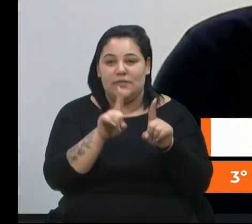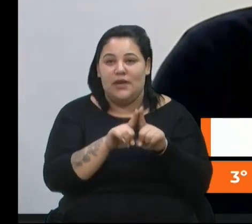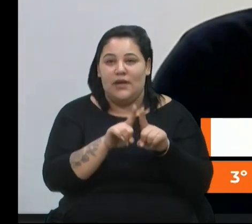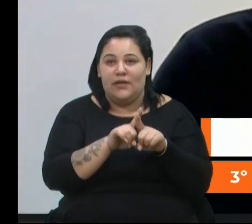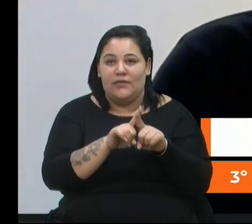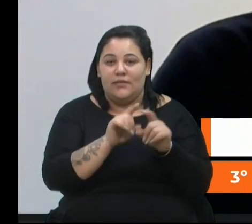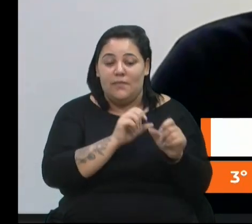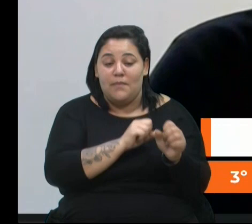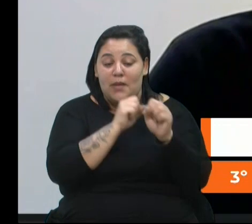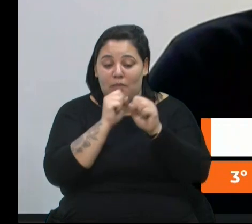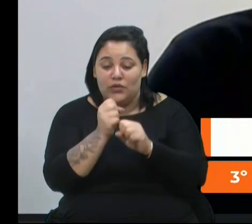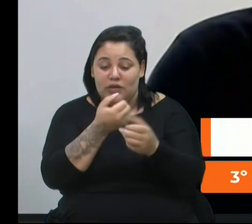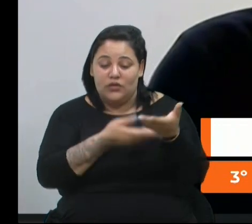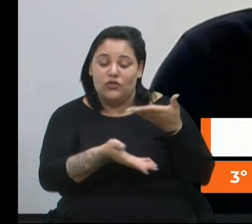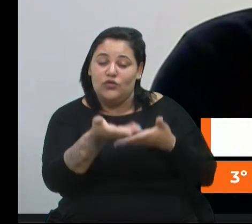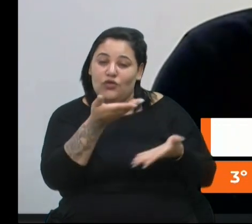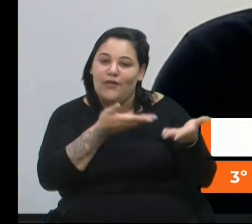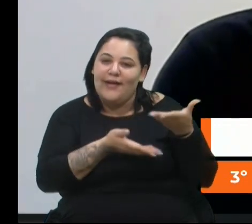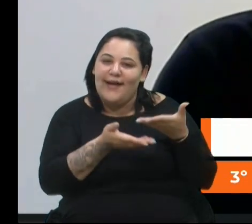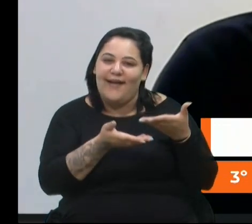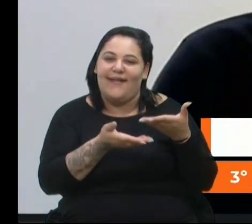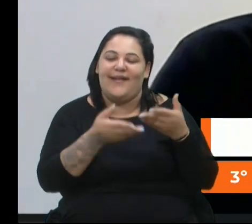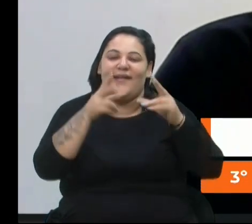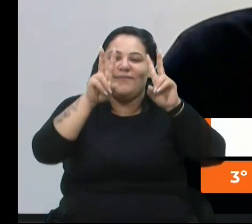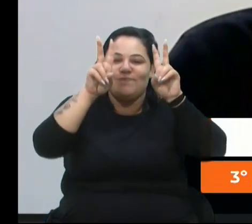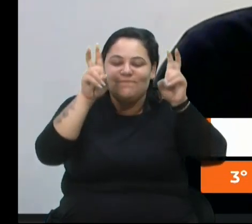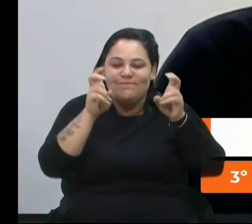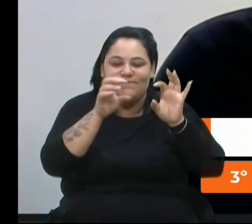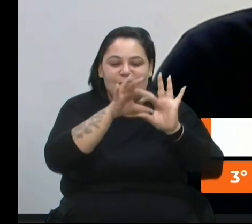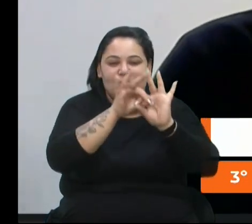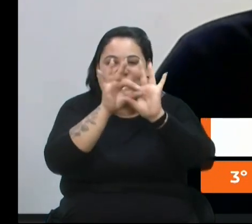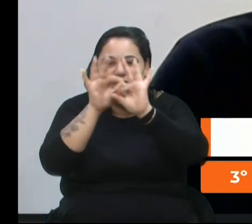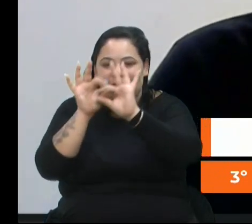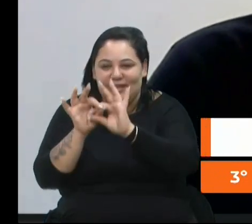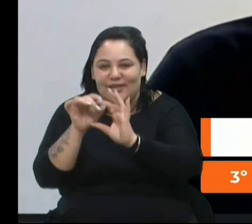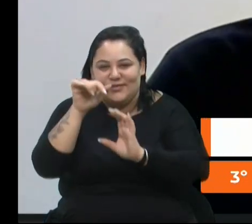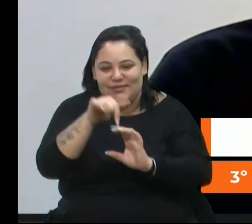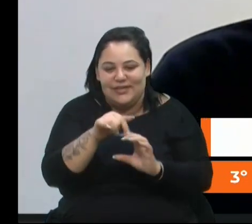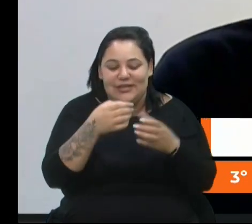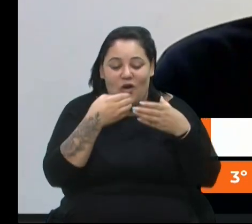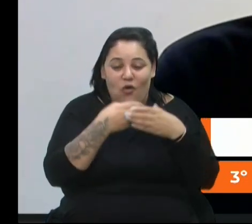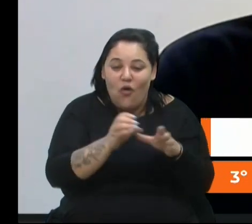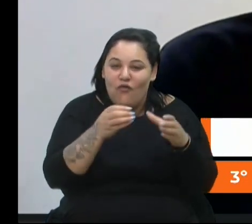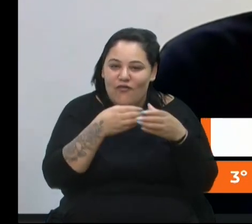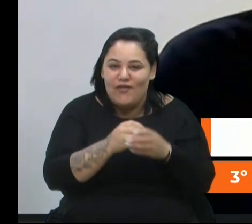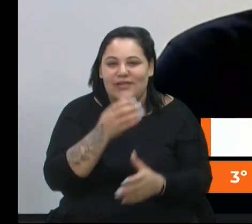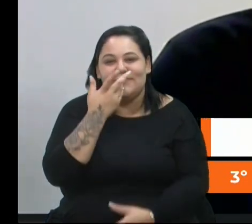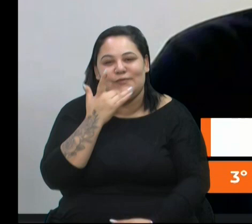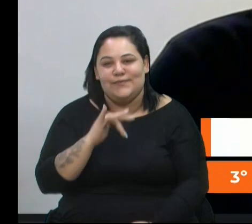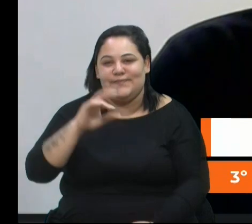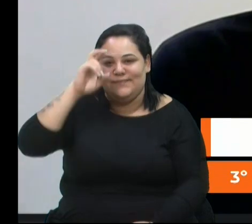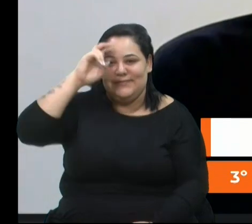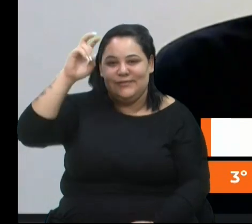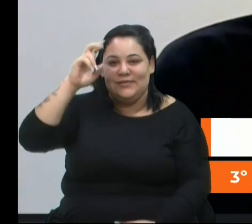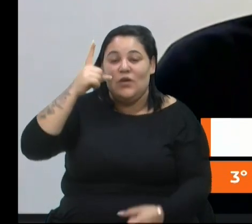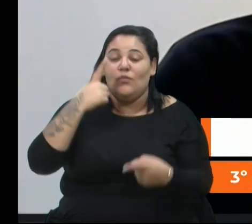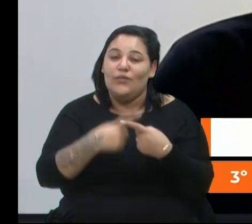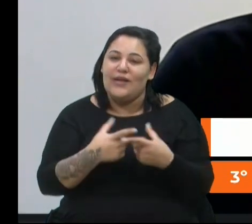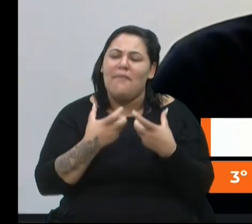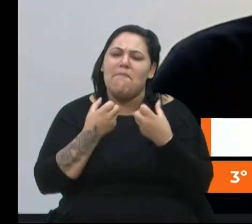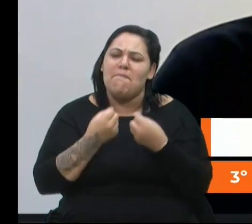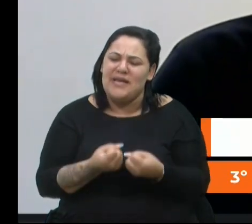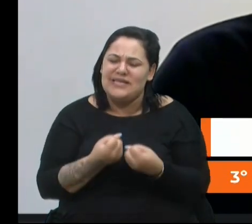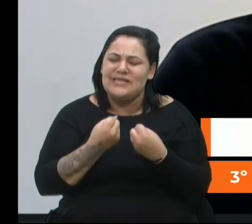para poder trocar questões dessa maternidade, questões dessa vivência que é tão pesada, que é